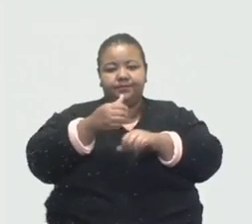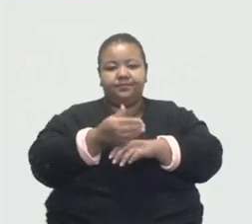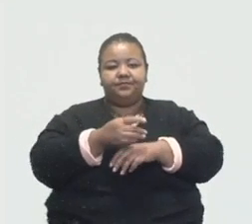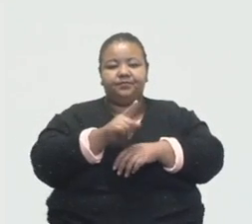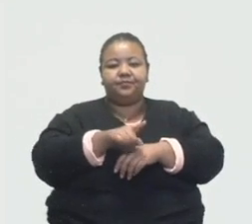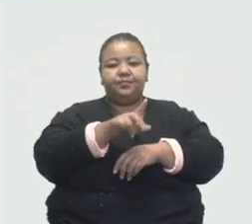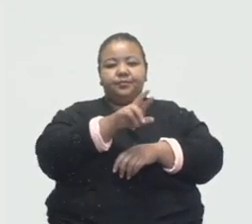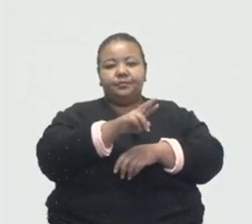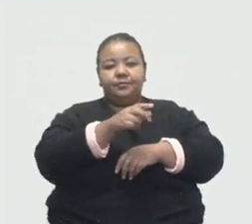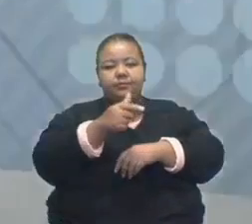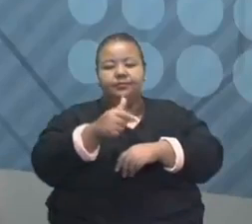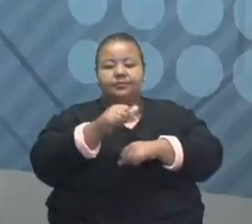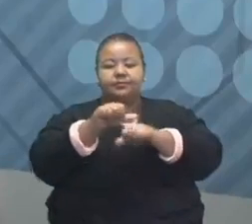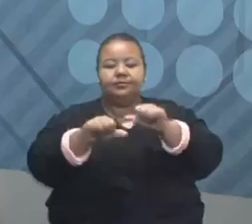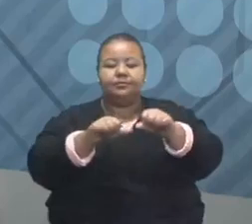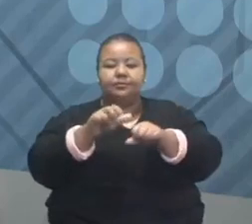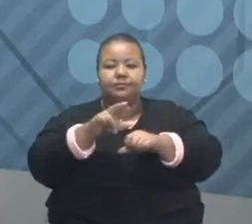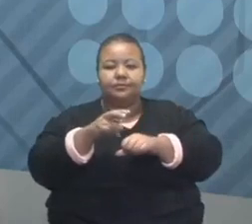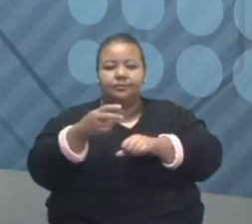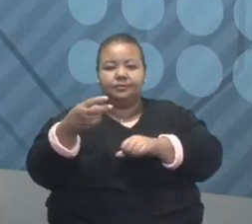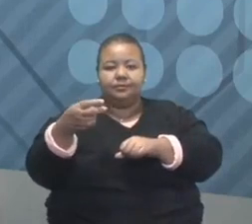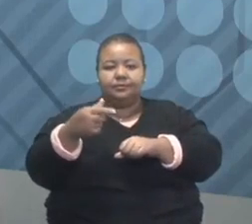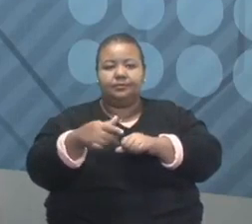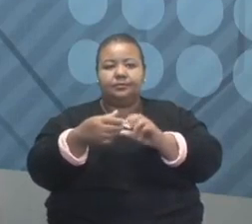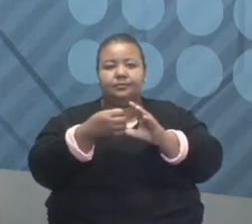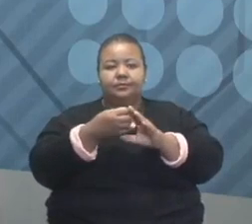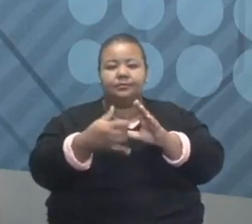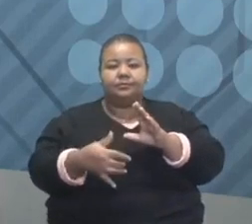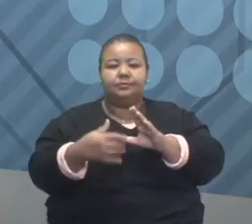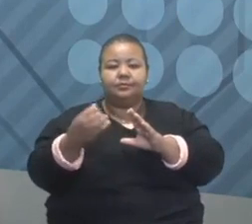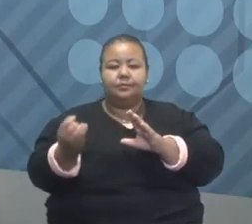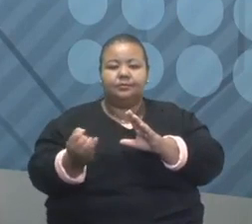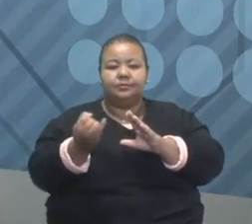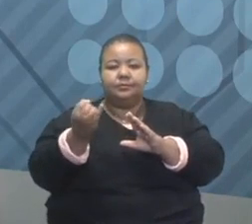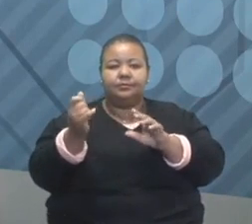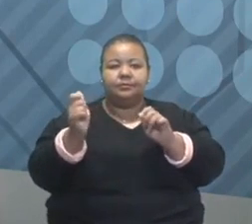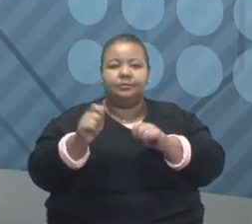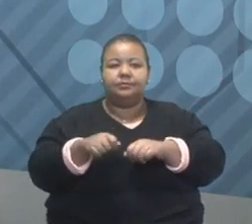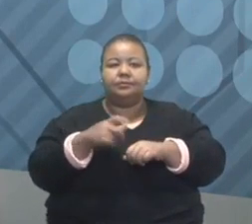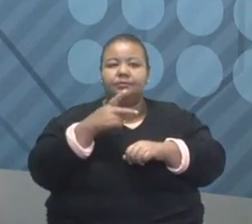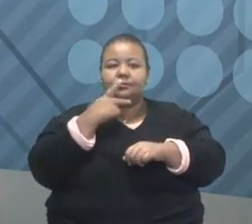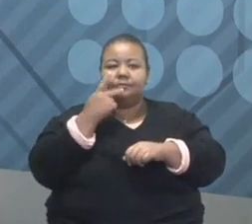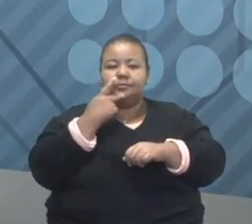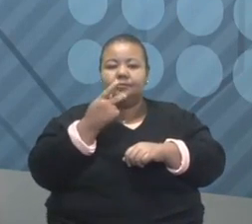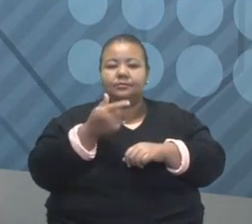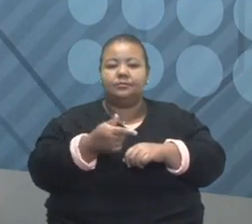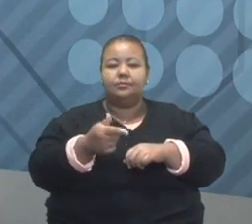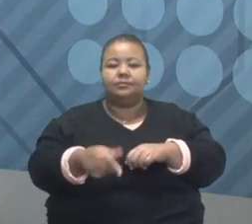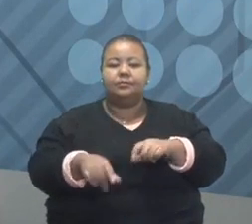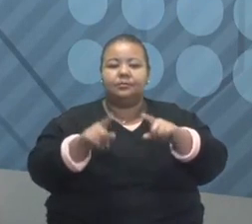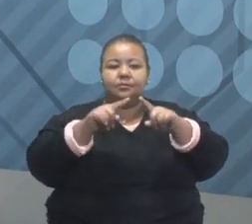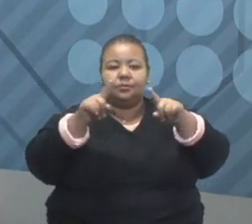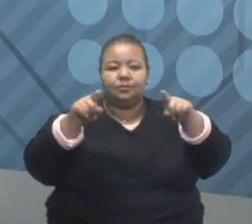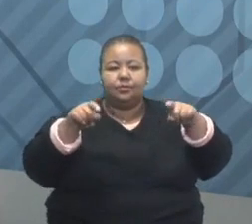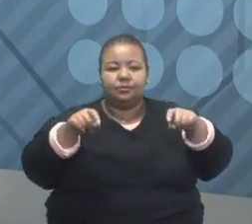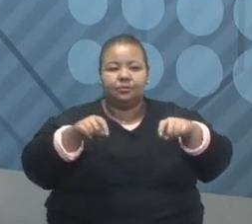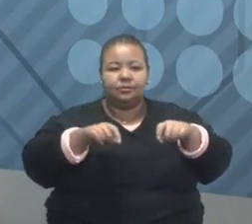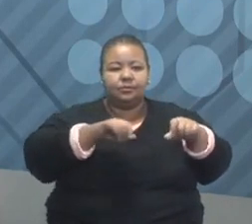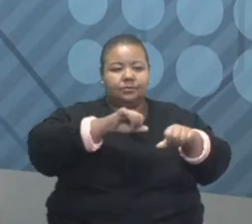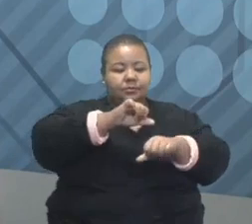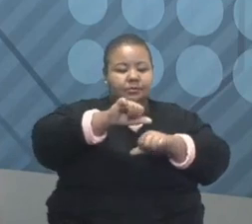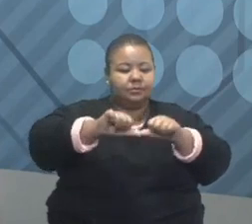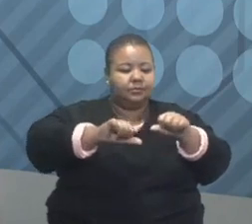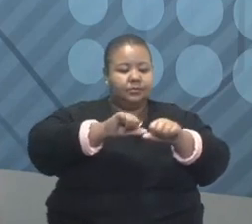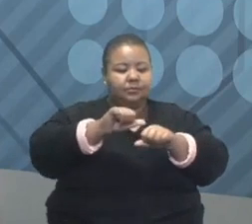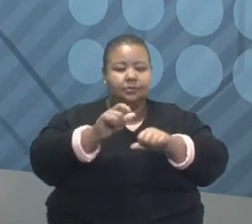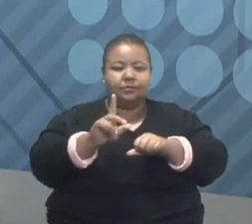do R2 no R2. Uma característica importante que eu posso falar para você é quando dada uma matriz de uma transformação linear. E não